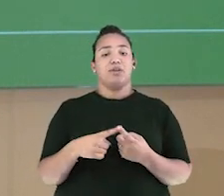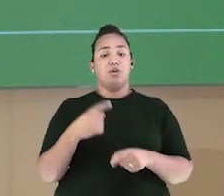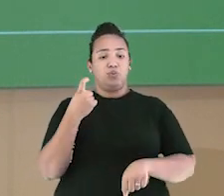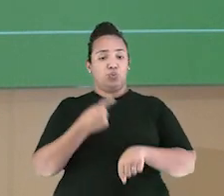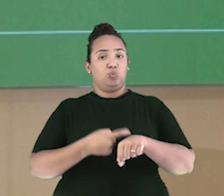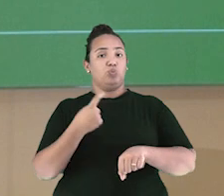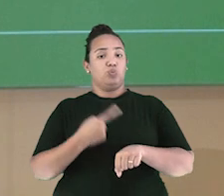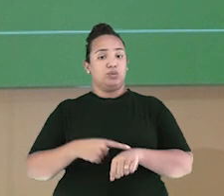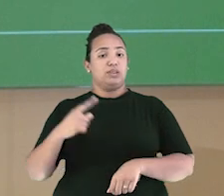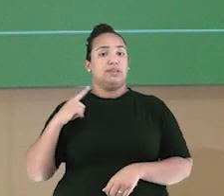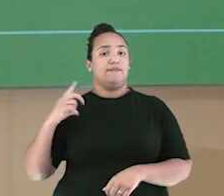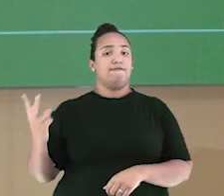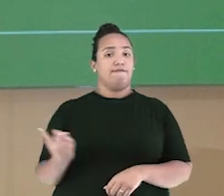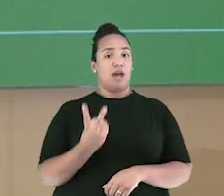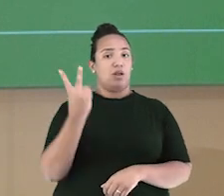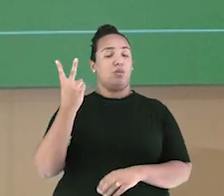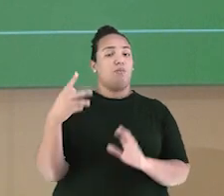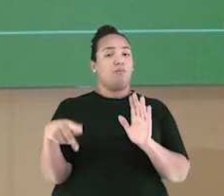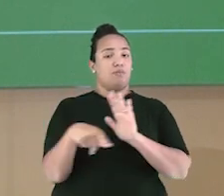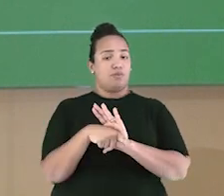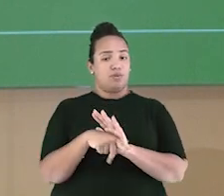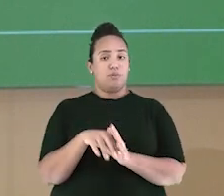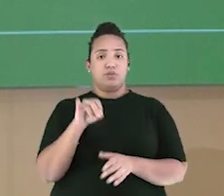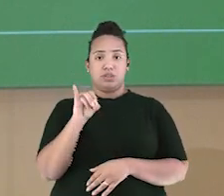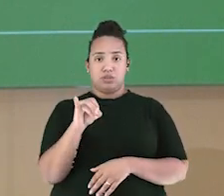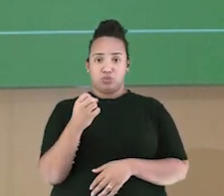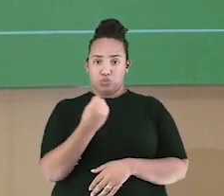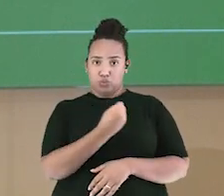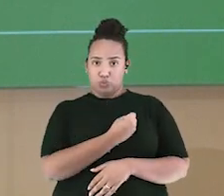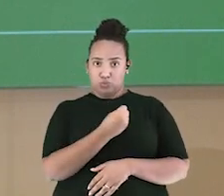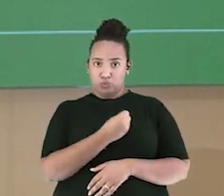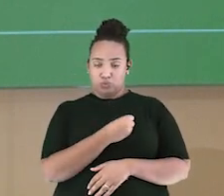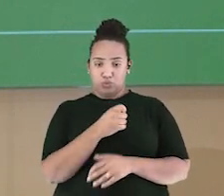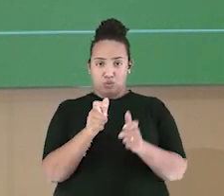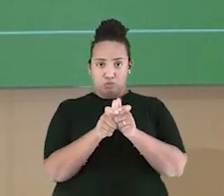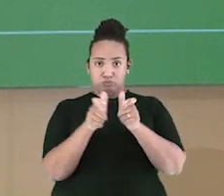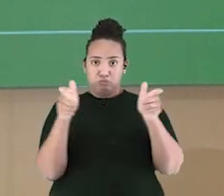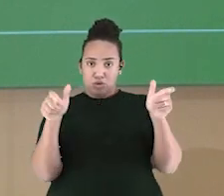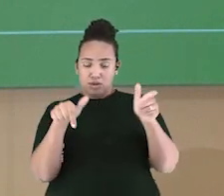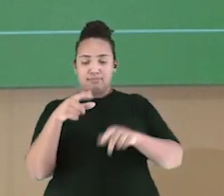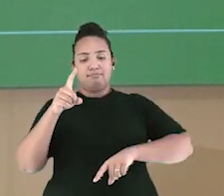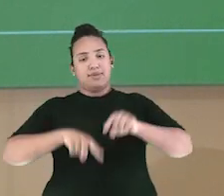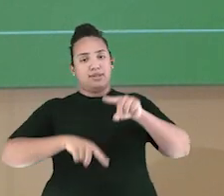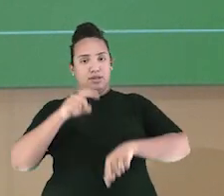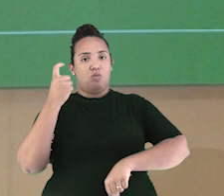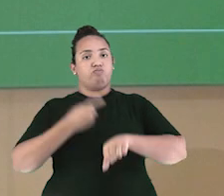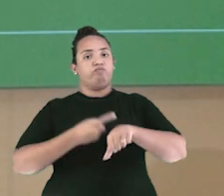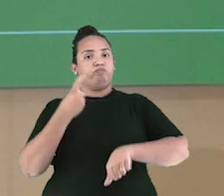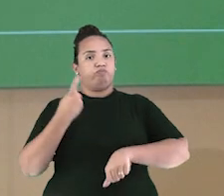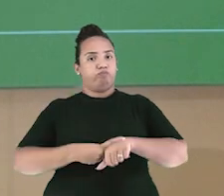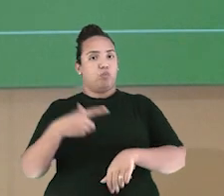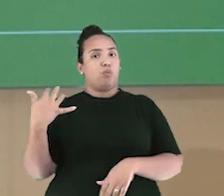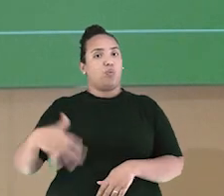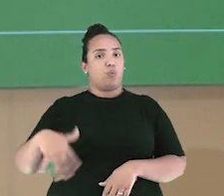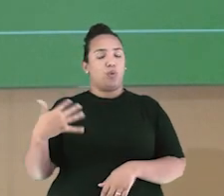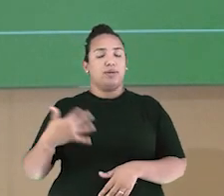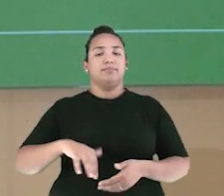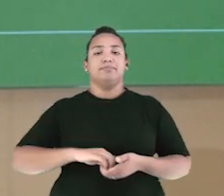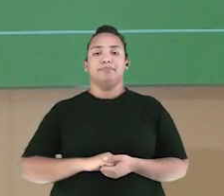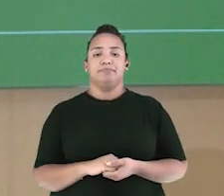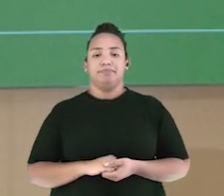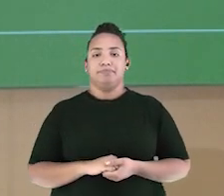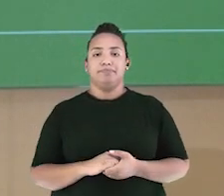dada em valor numérico. Assim, quanto maior o número, mais duro é o material. E,